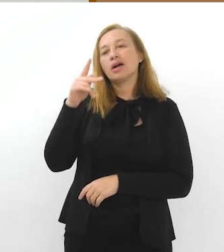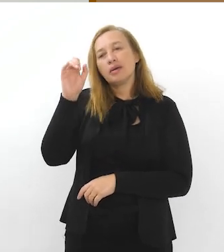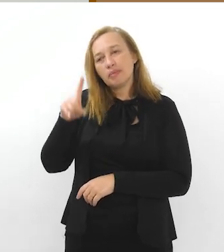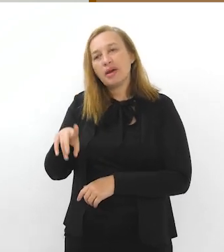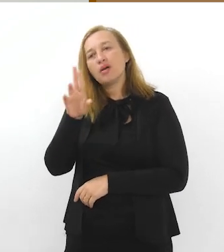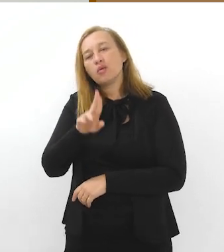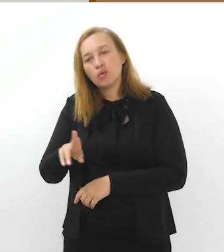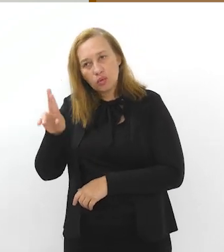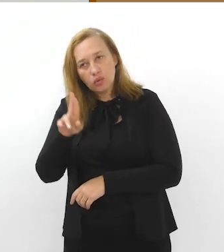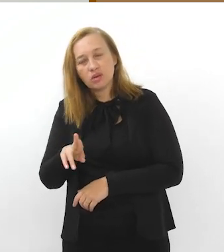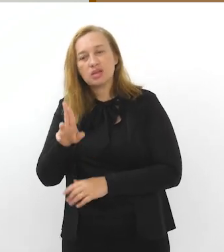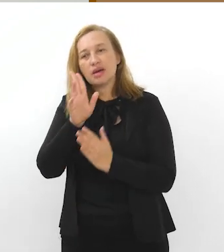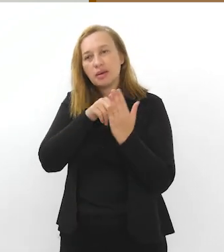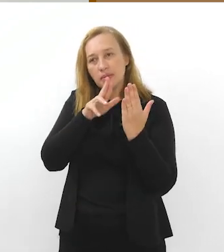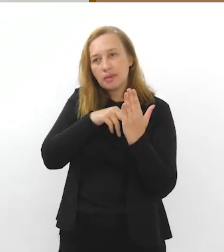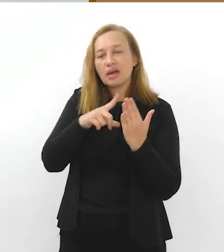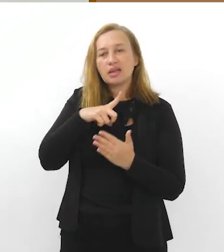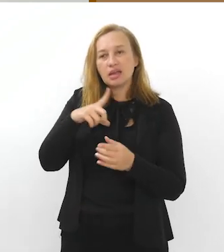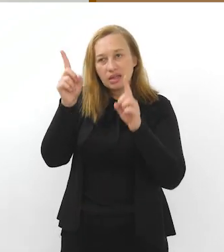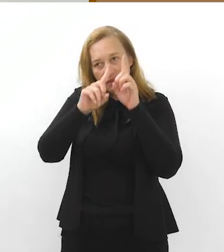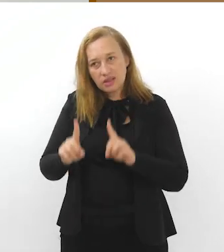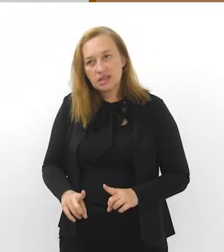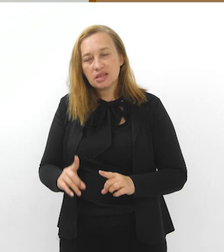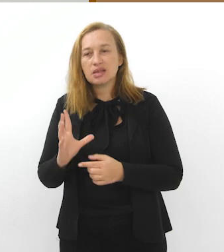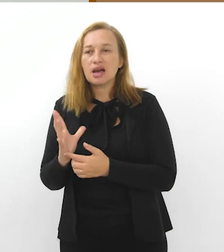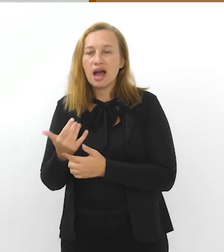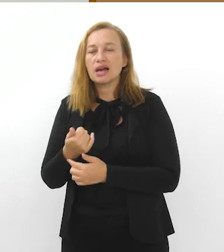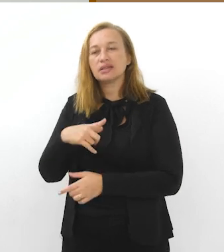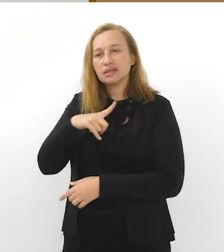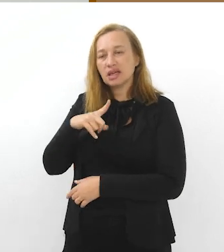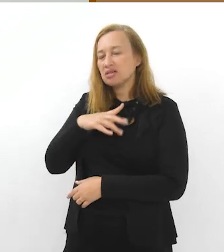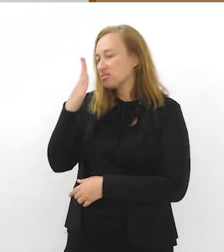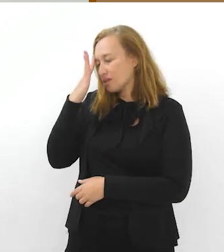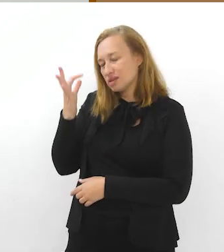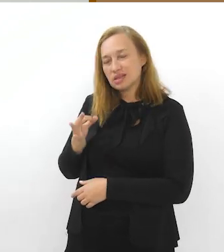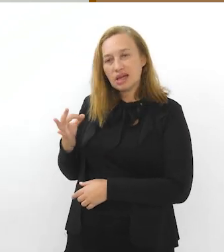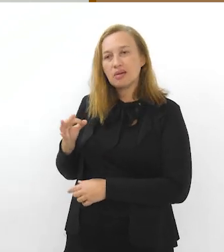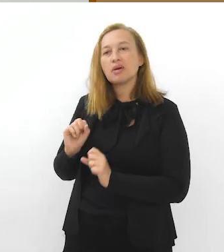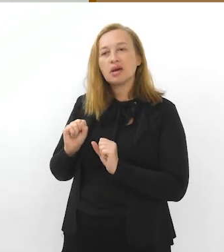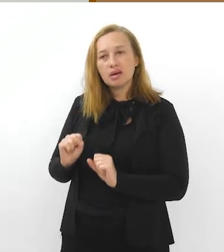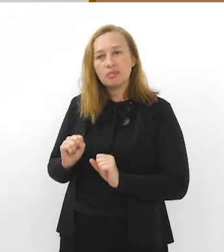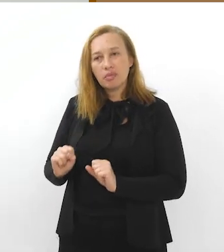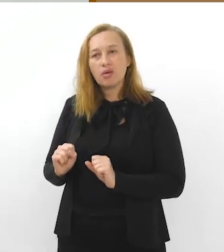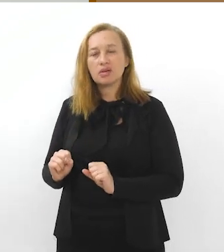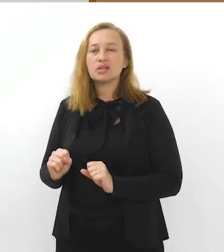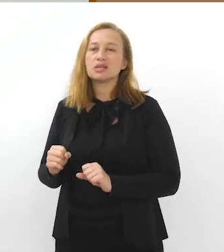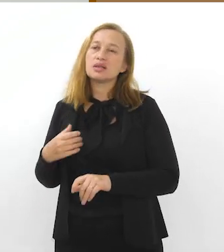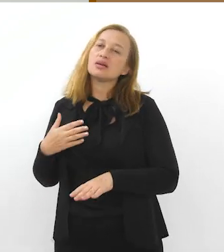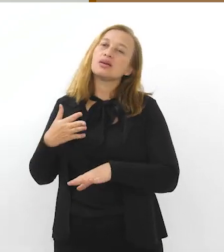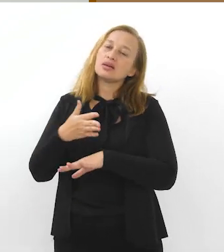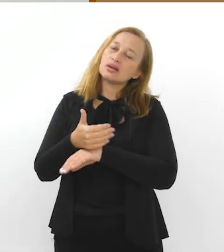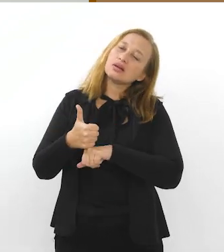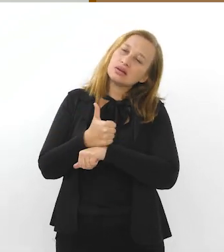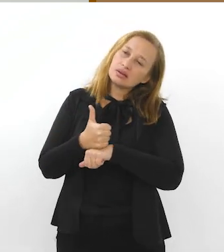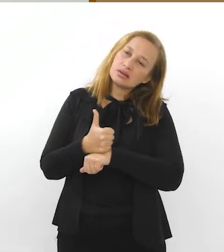têm deficiência, mas têm arte, e não sabem, né, que a gente pode ser